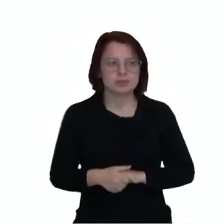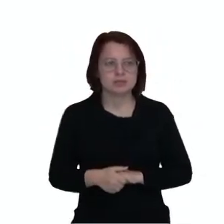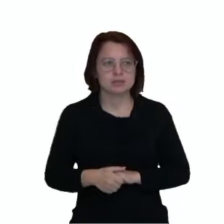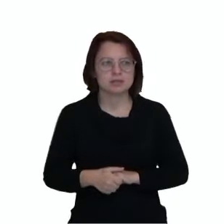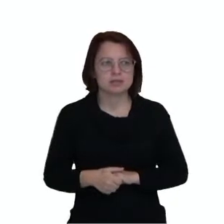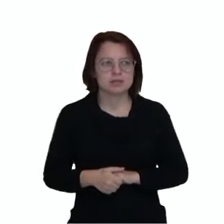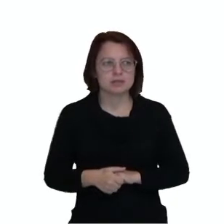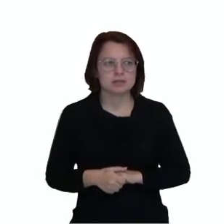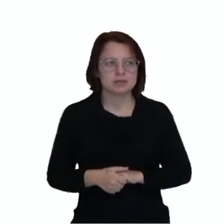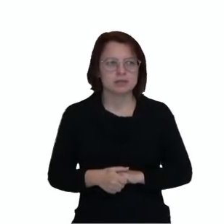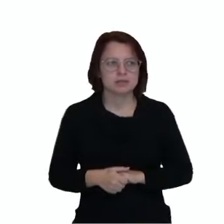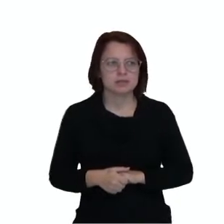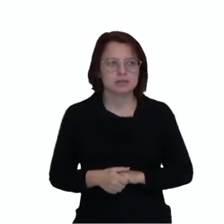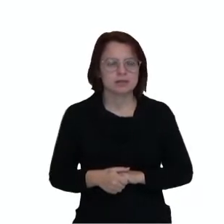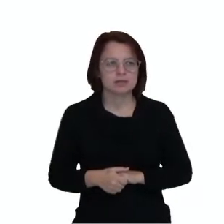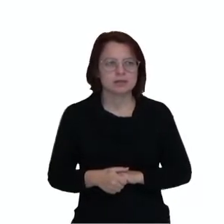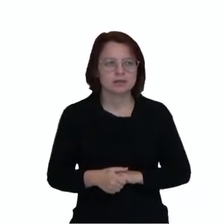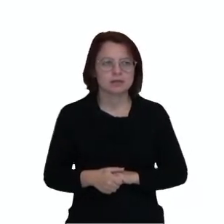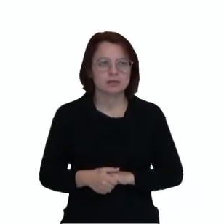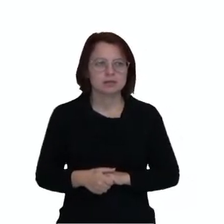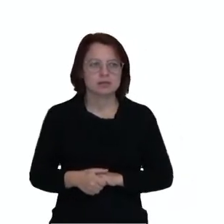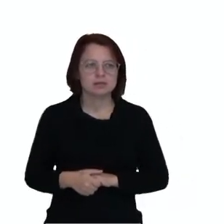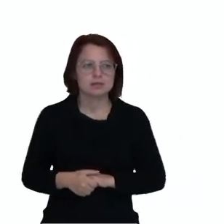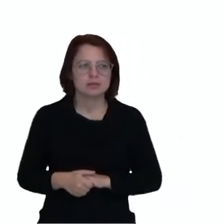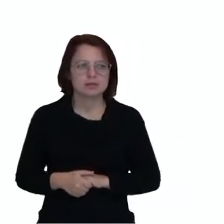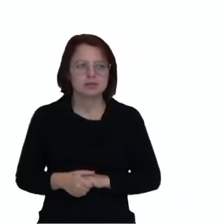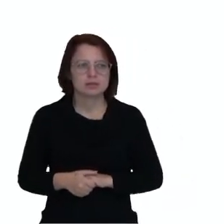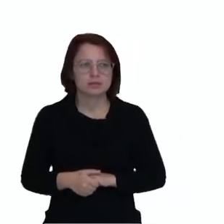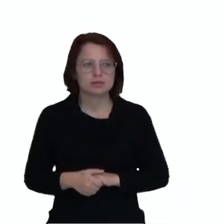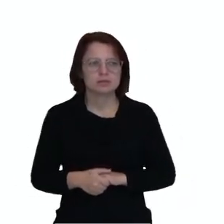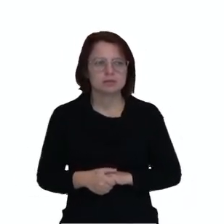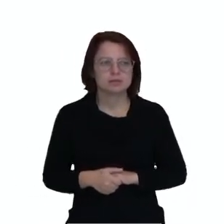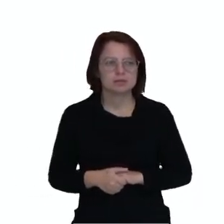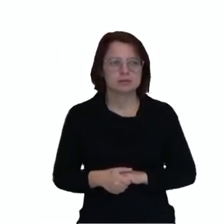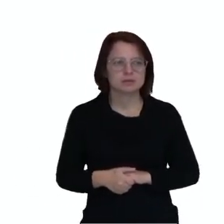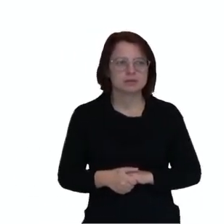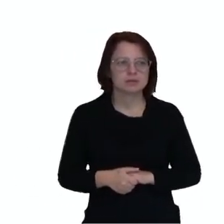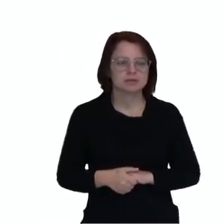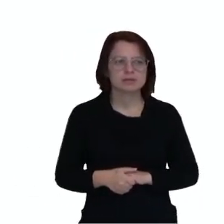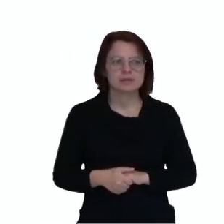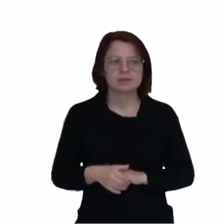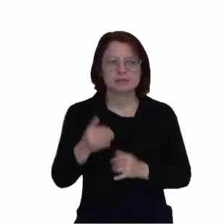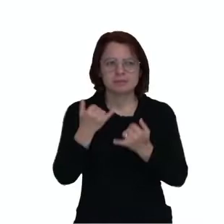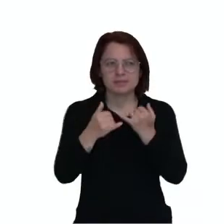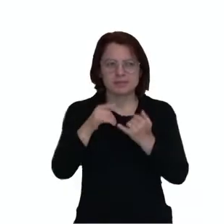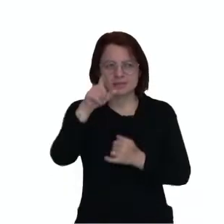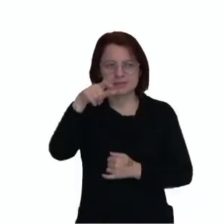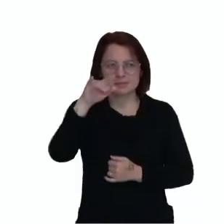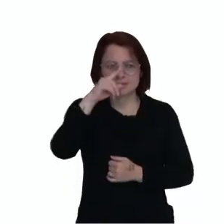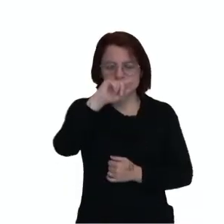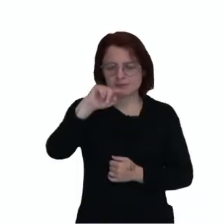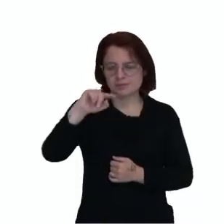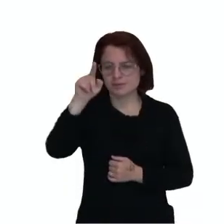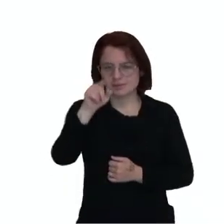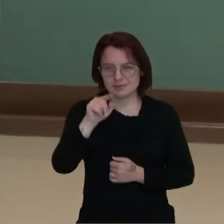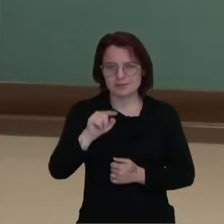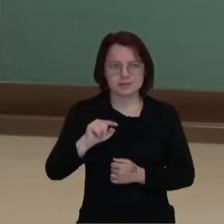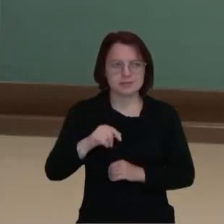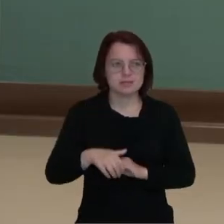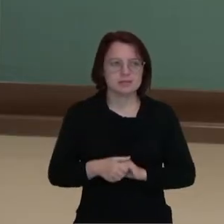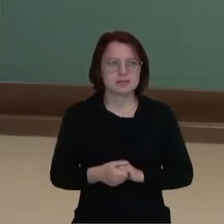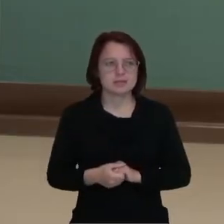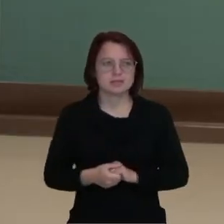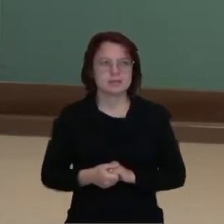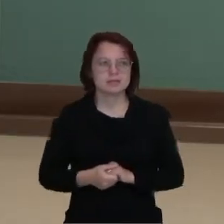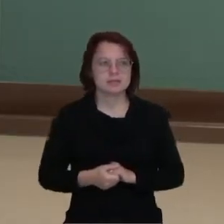parece a vogal Y, né? Por isso que ele é chamado de Y. Se for menina, é X e o X. Se for menino, X